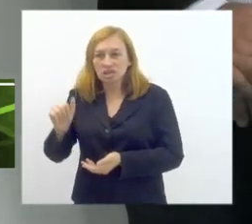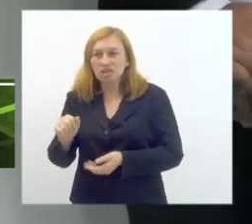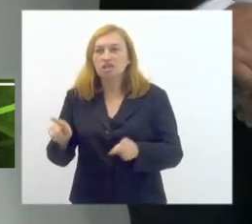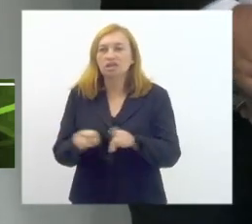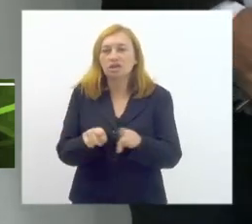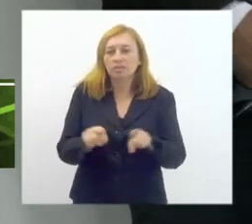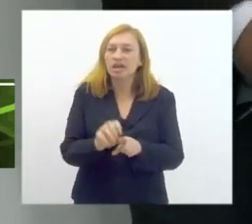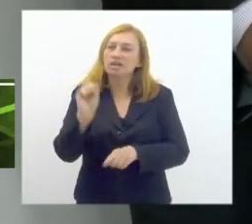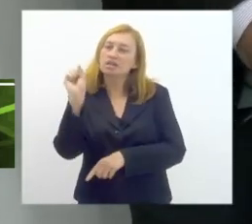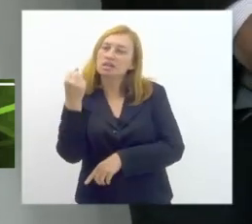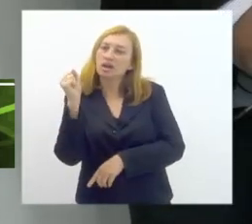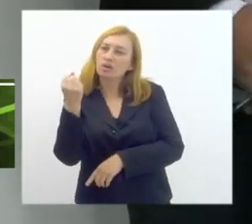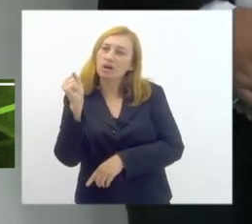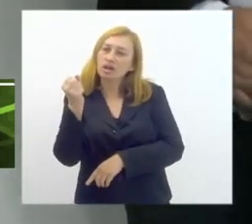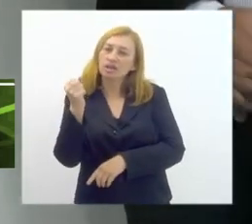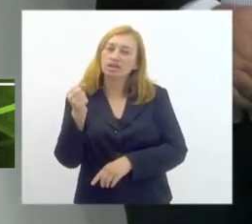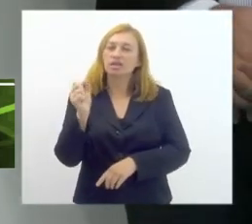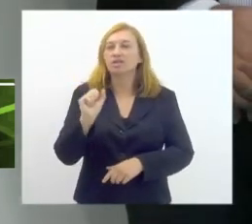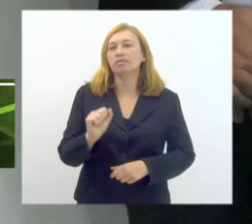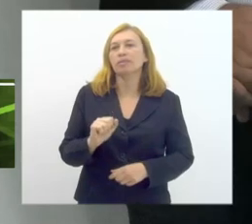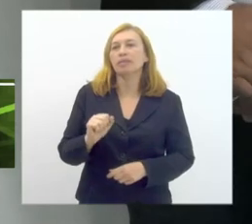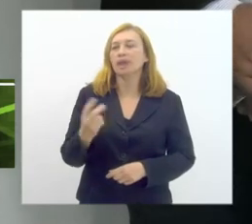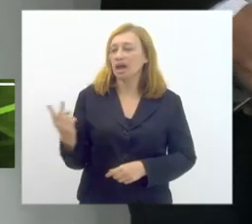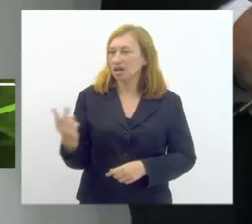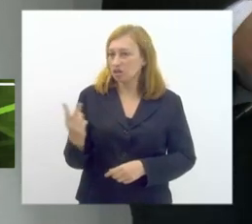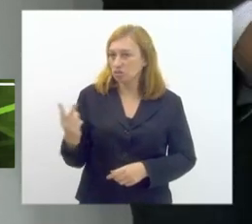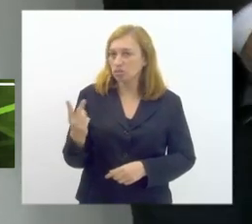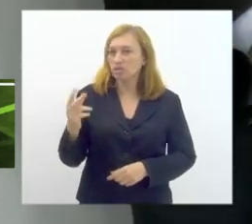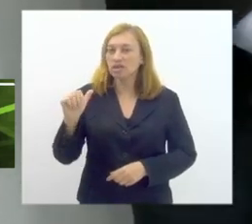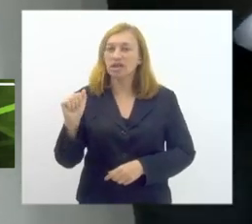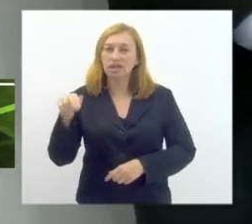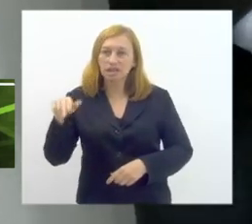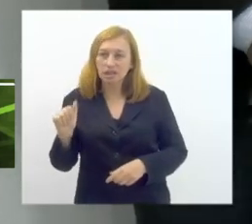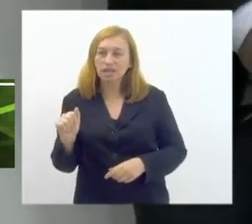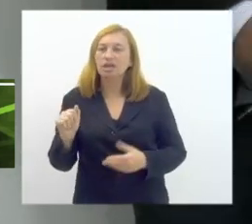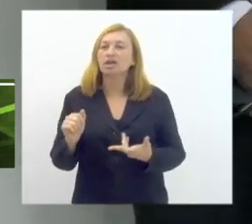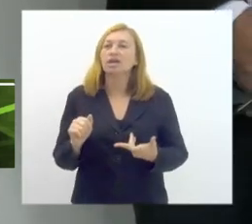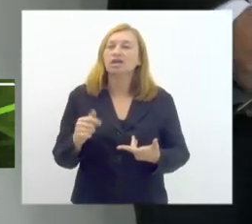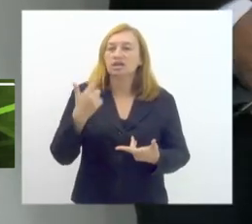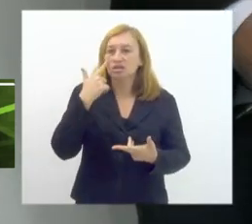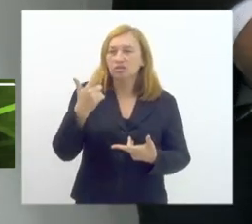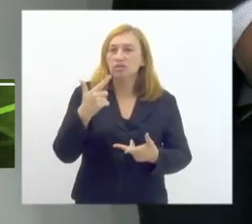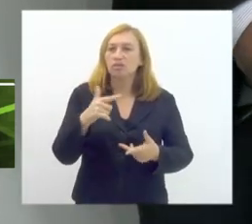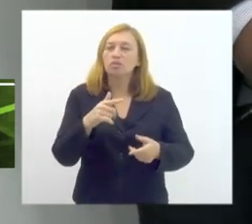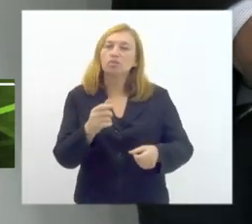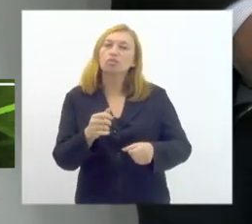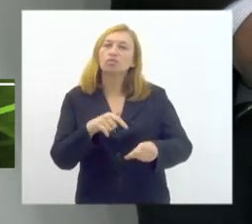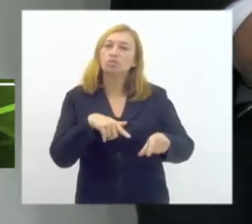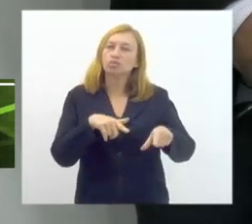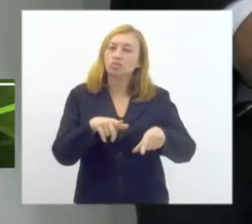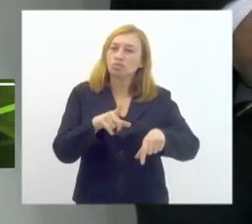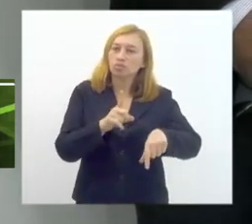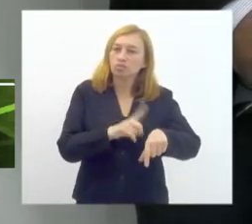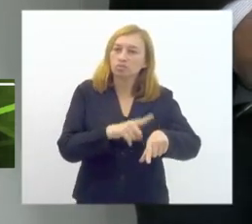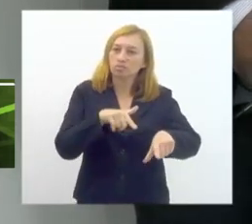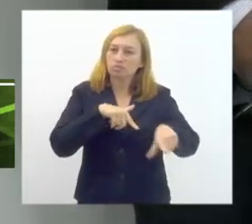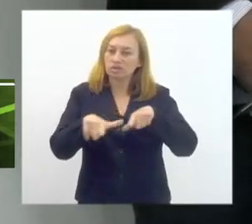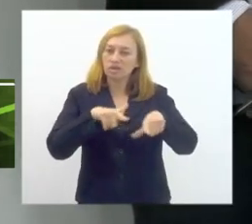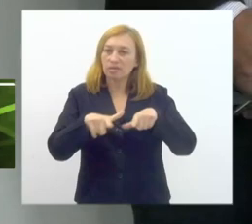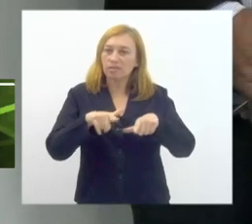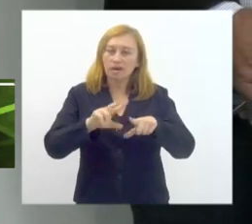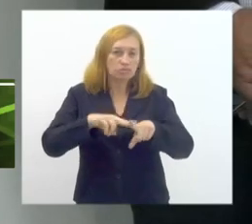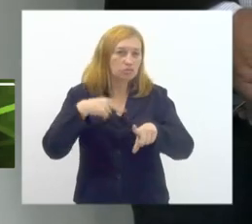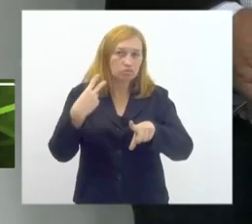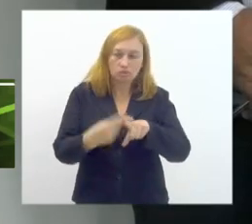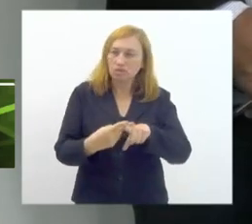também de Saquarema, Ana Cristina, as duas Anas. E a gente viu que a carga de trabalho do secretário simplesmente inviabiliza,